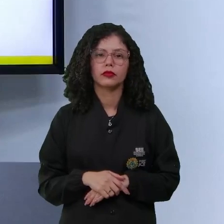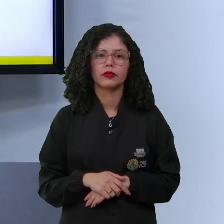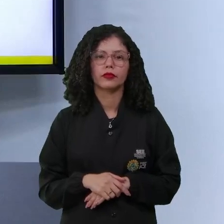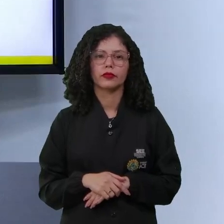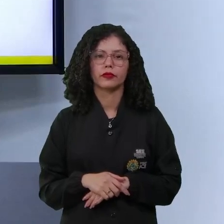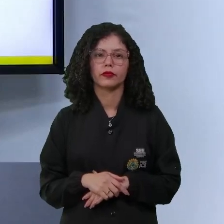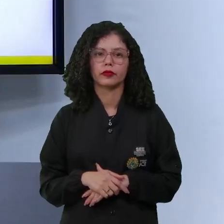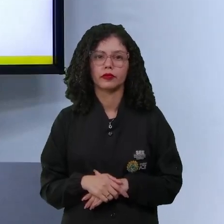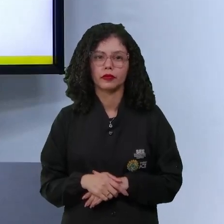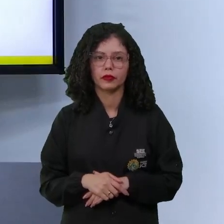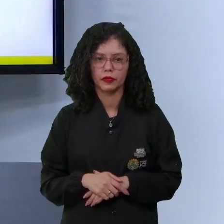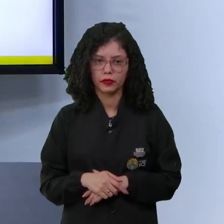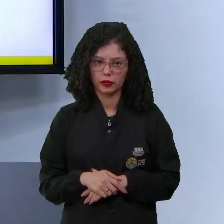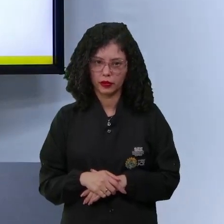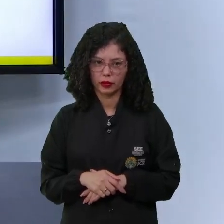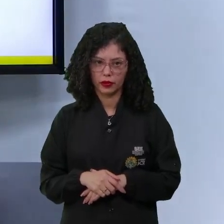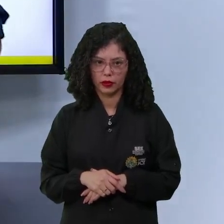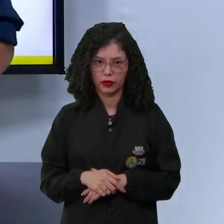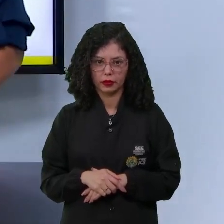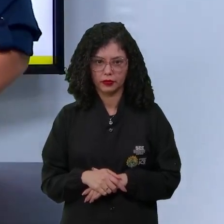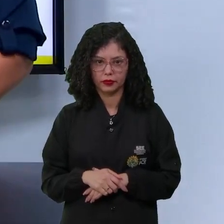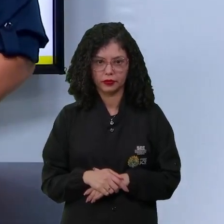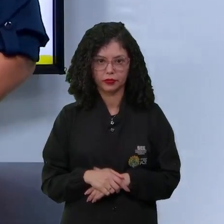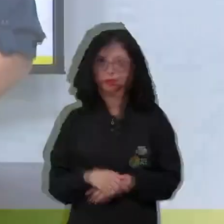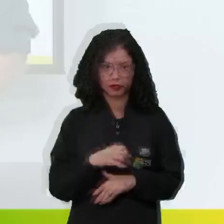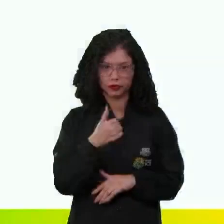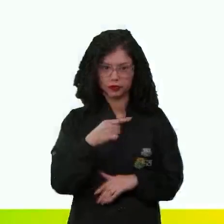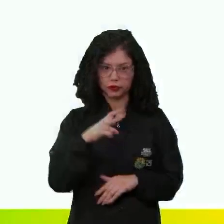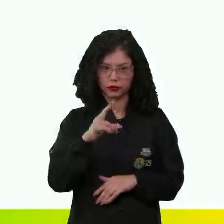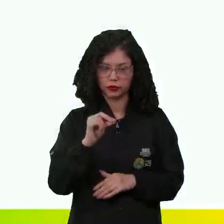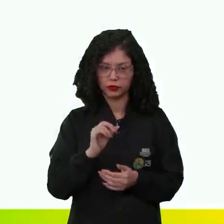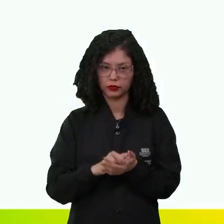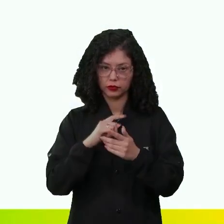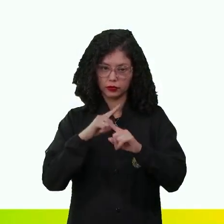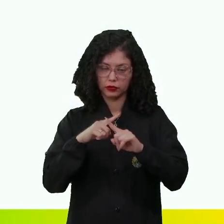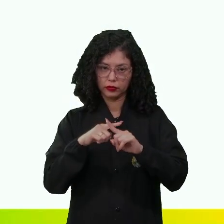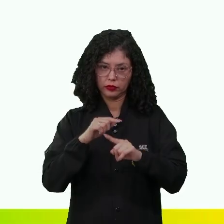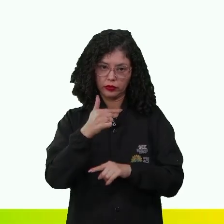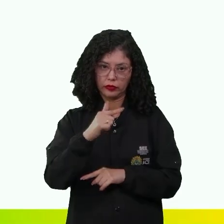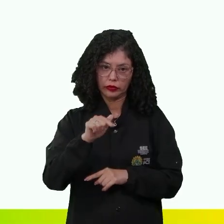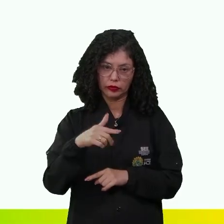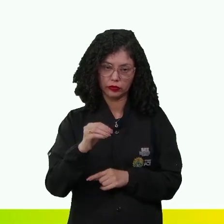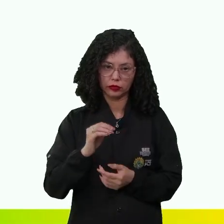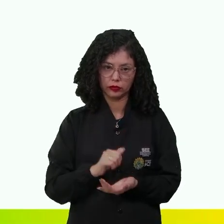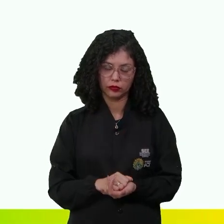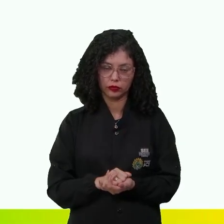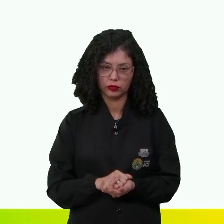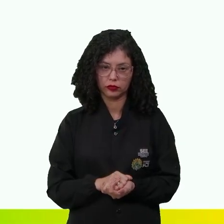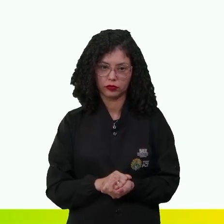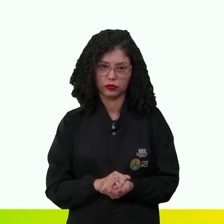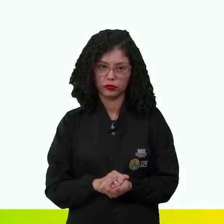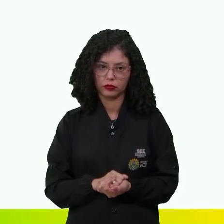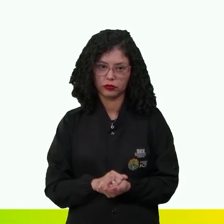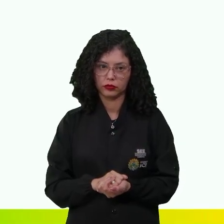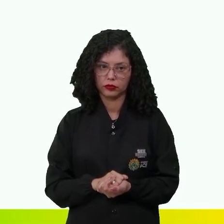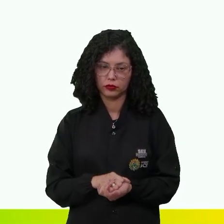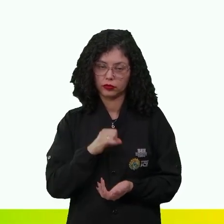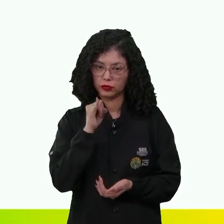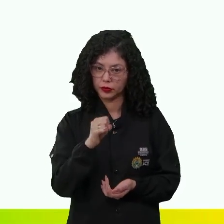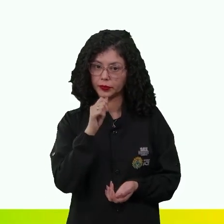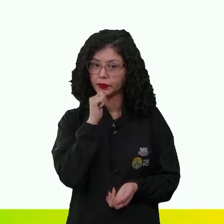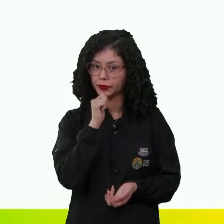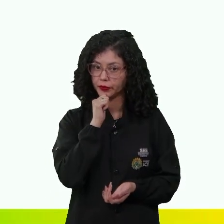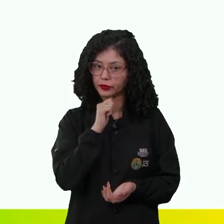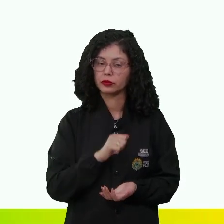vamos fazer esse cálculo? Vamos lá. Então, 250 vezes 2,70 para verificar se eles